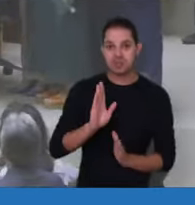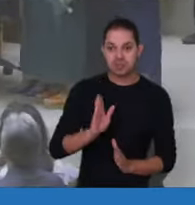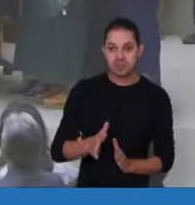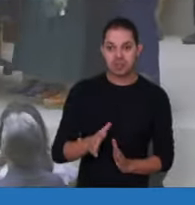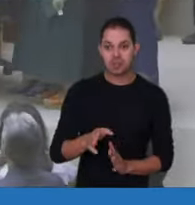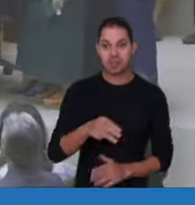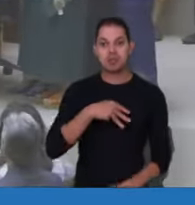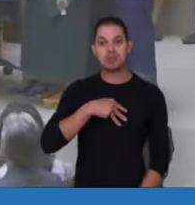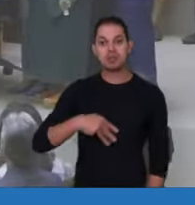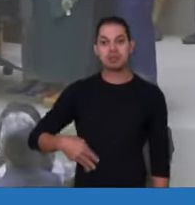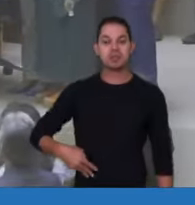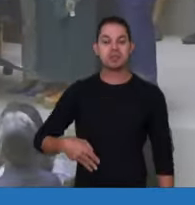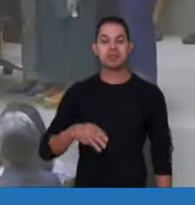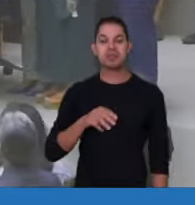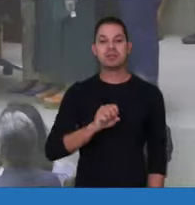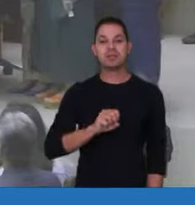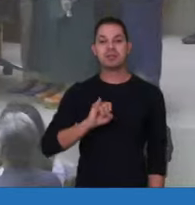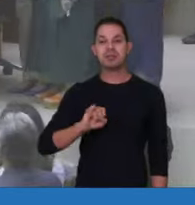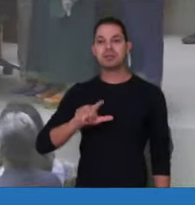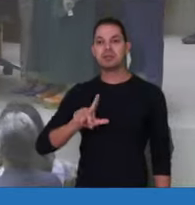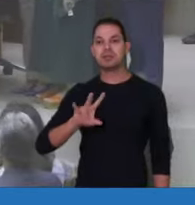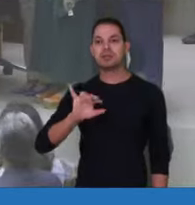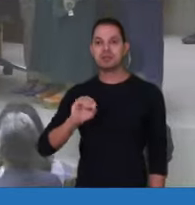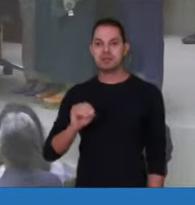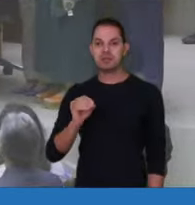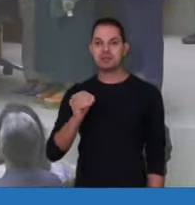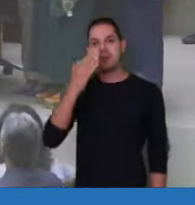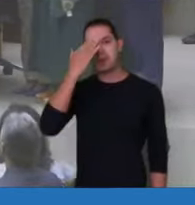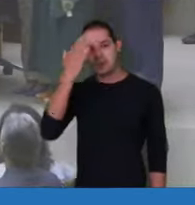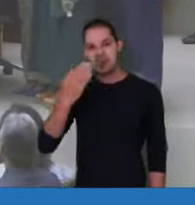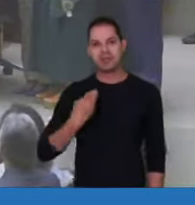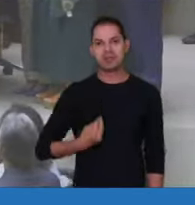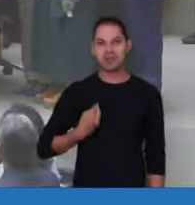Ministro Silvio Almeida, obrigada pela sua presença.